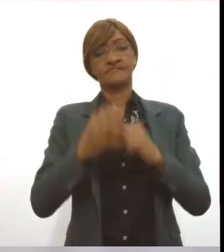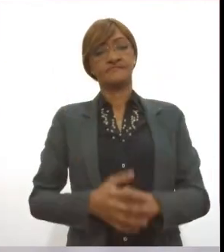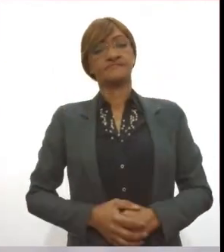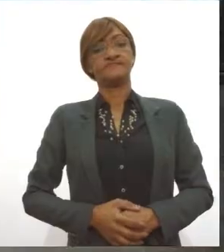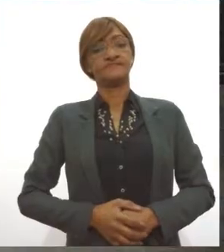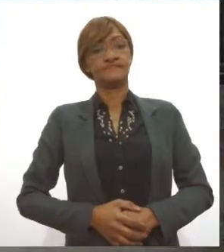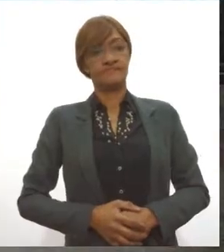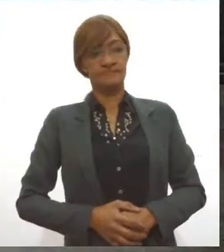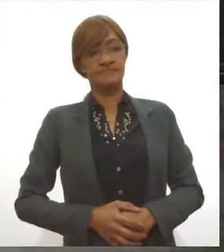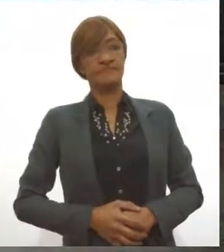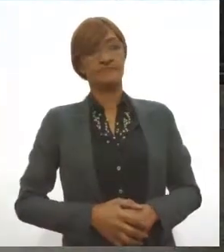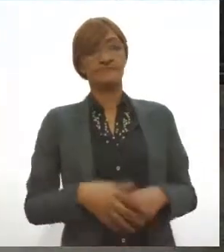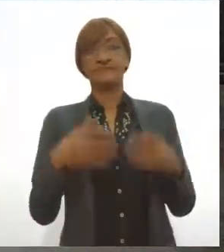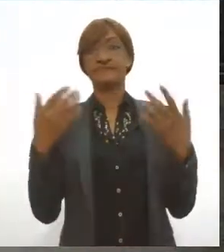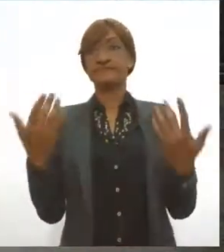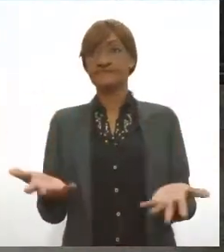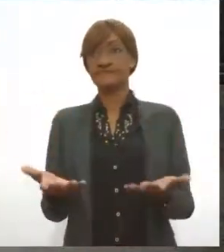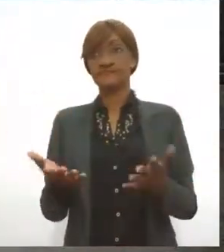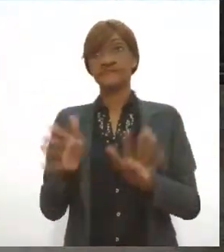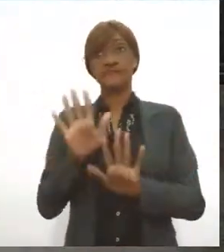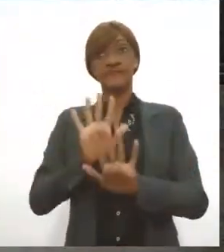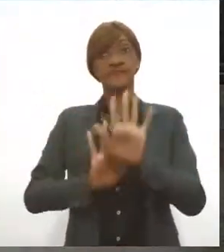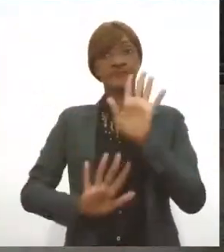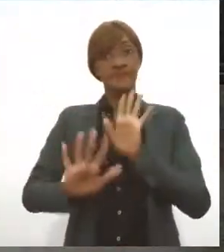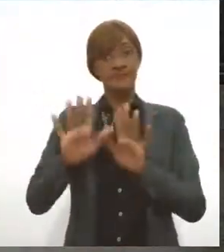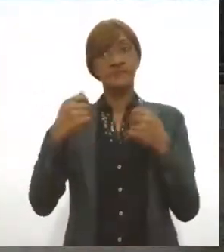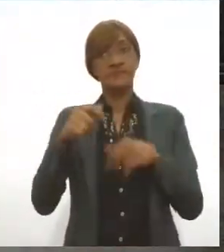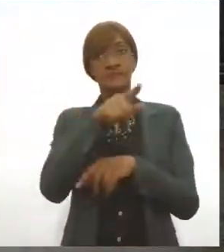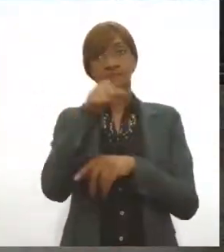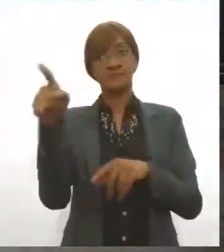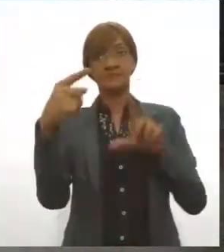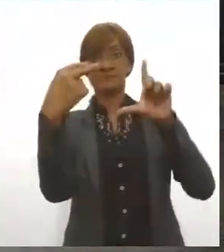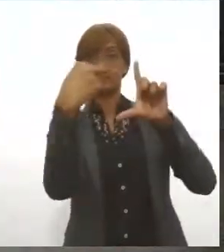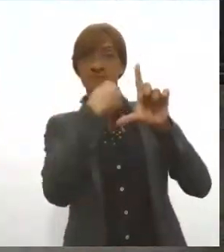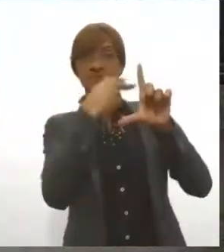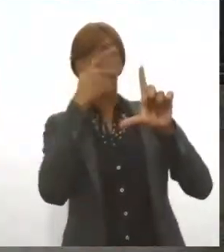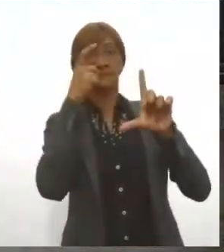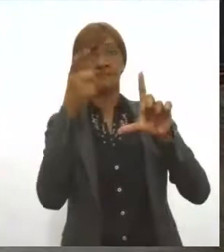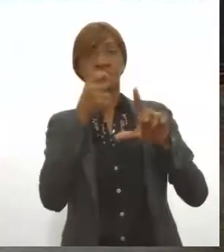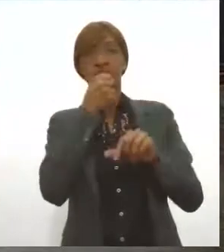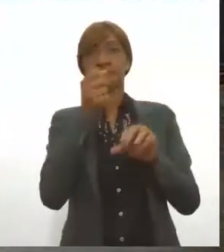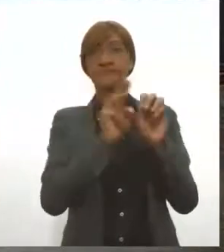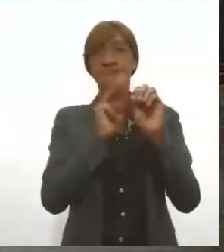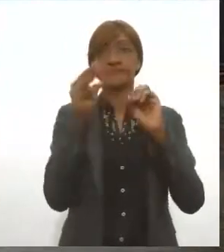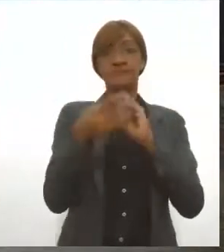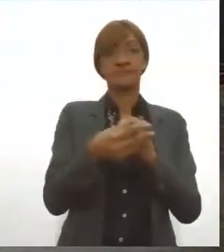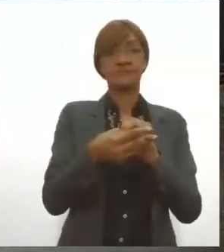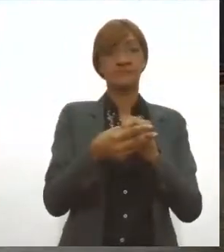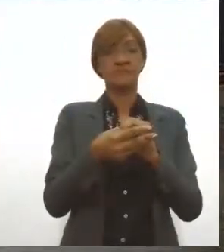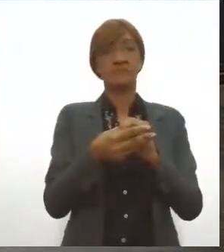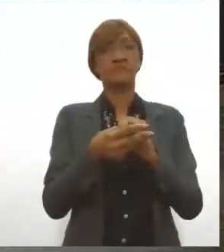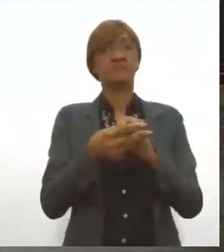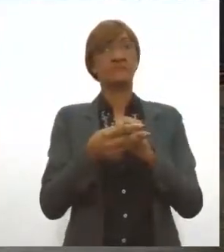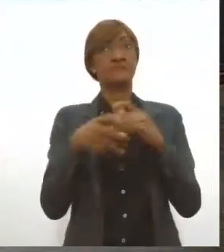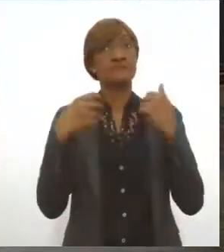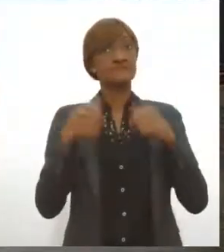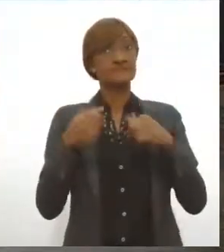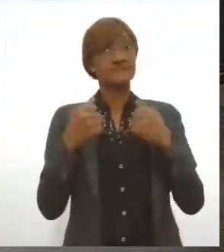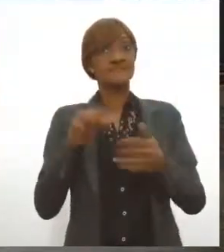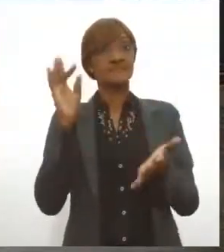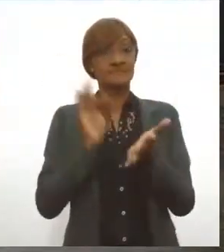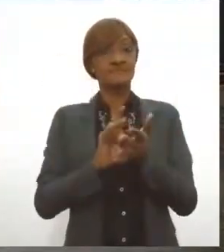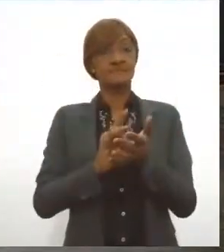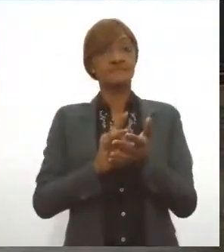Pois é, então, ó, vamos tomar todo cuidado. Você que está assistindo agora o Jornal da Lese, não vacile, né, doutor Almir? Tem que